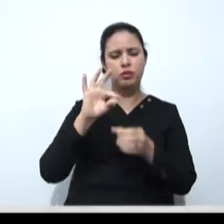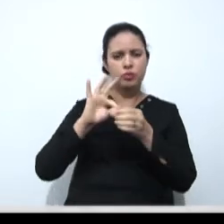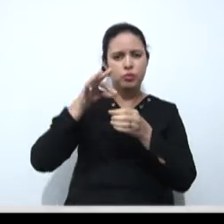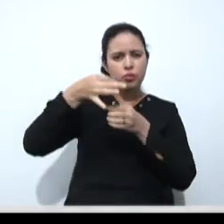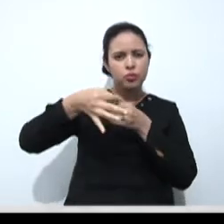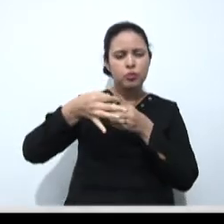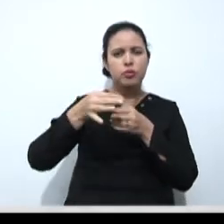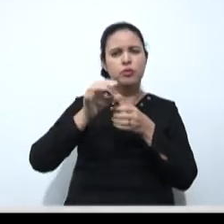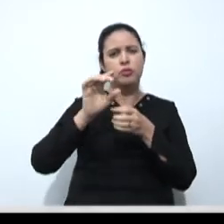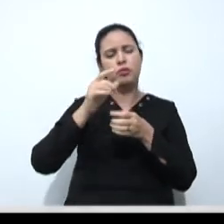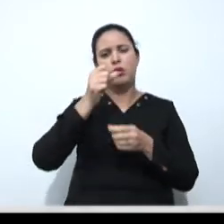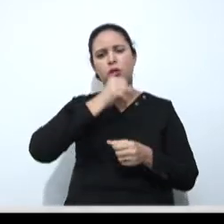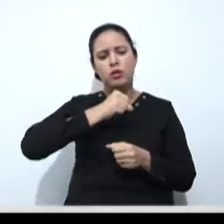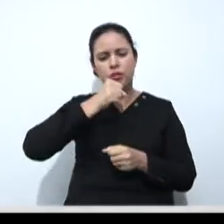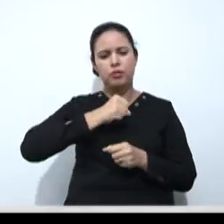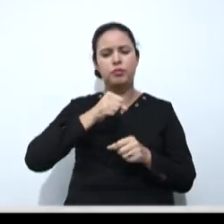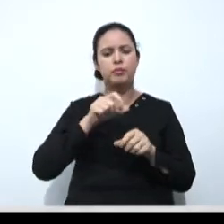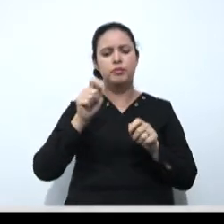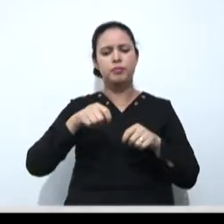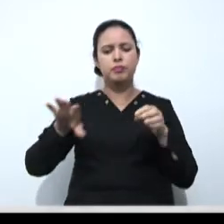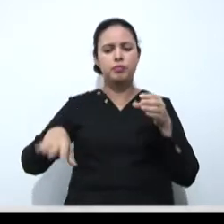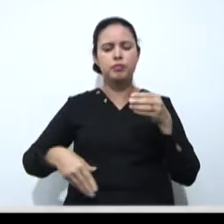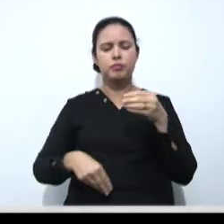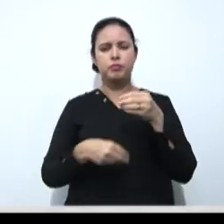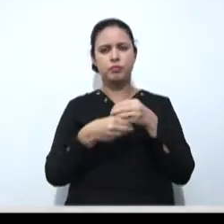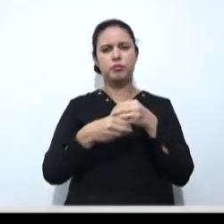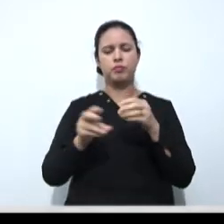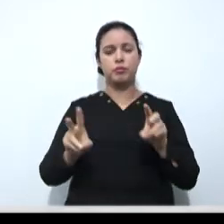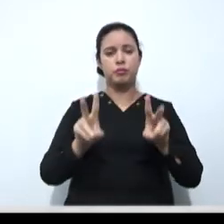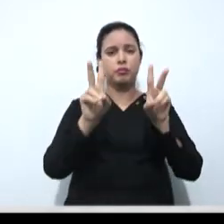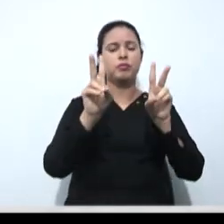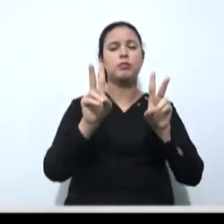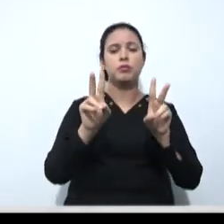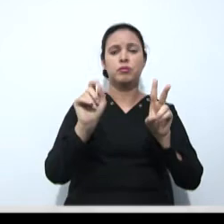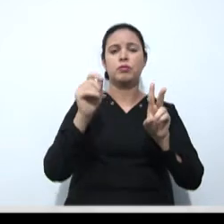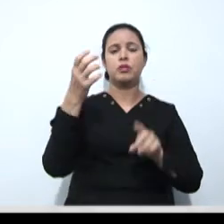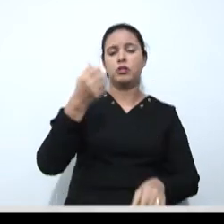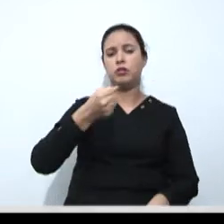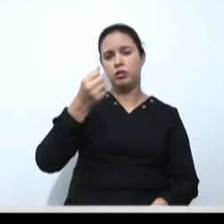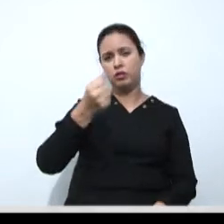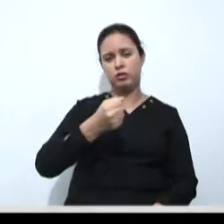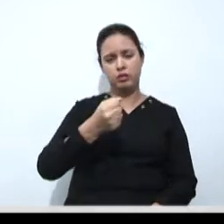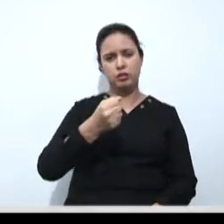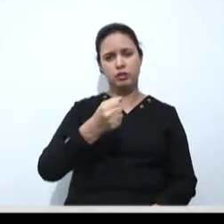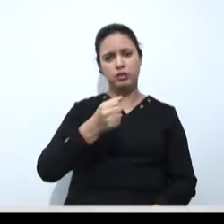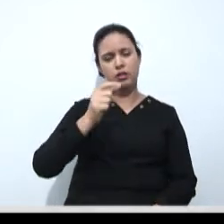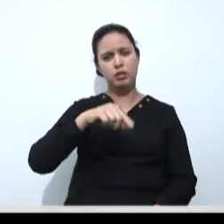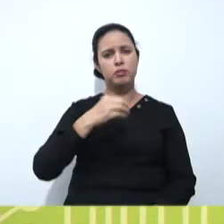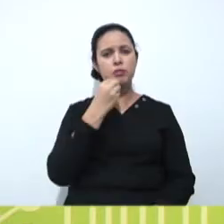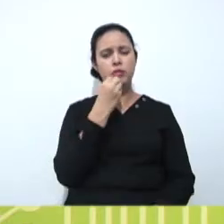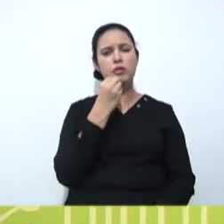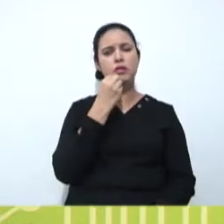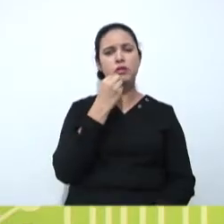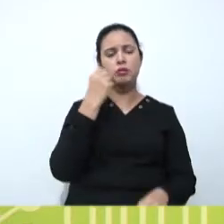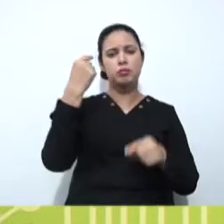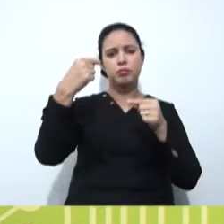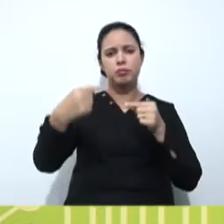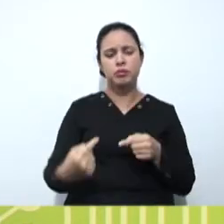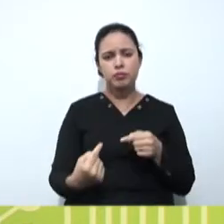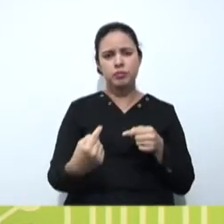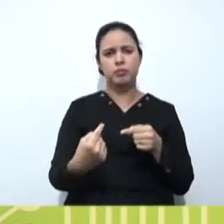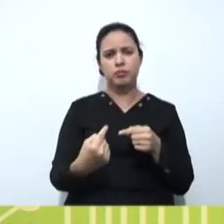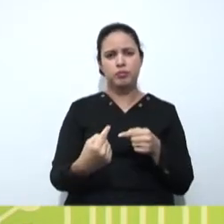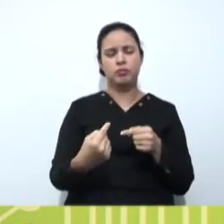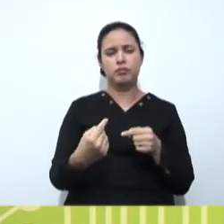em sorvete, eu estou agregando valor ao leite. Isso se torna o quê? Uma vantagem competitiva para